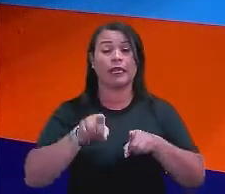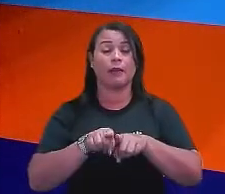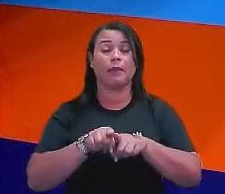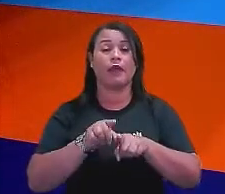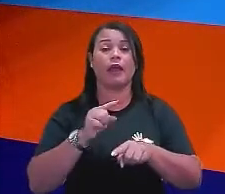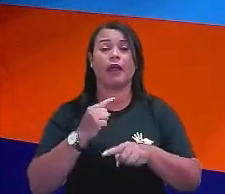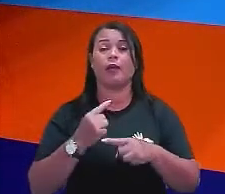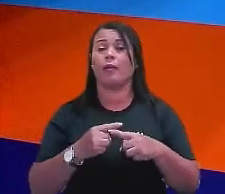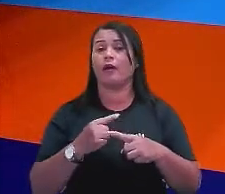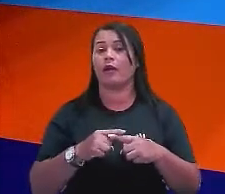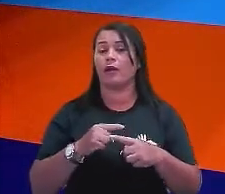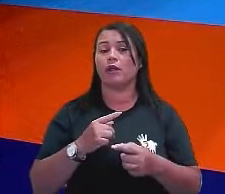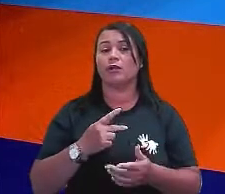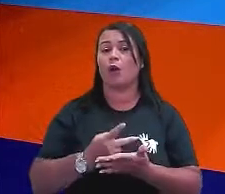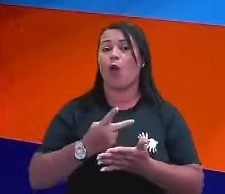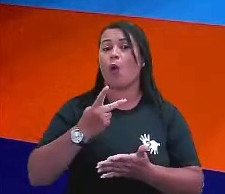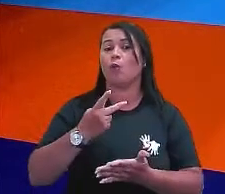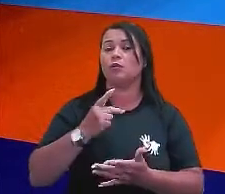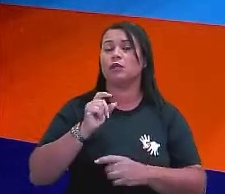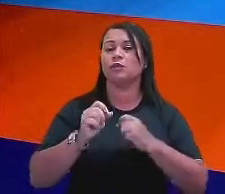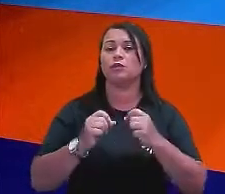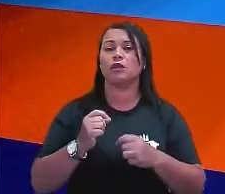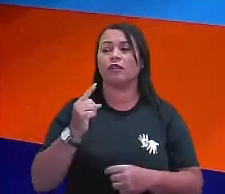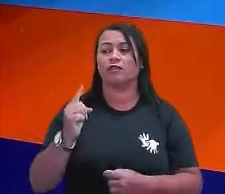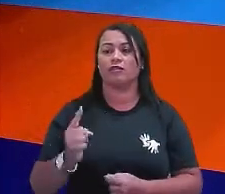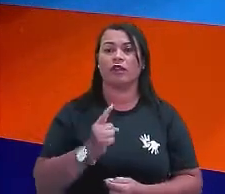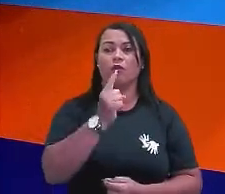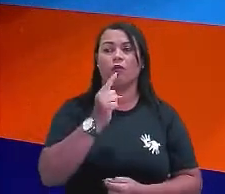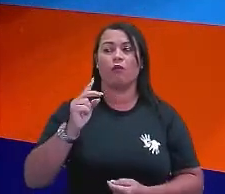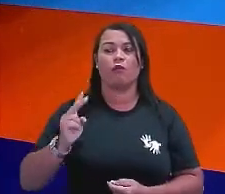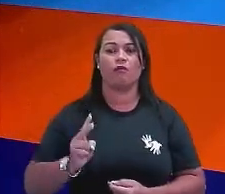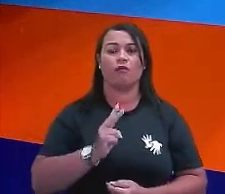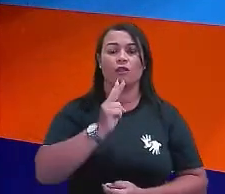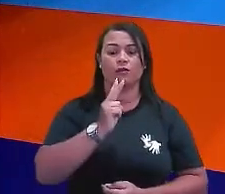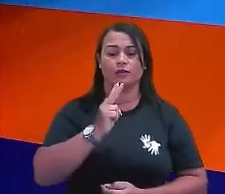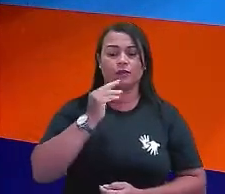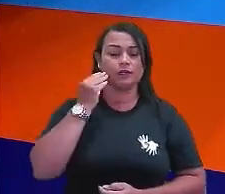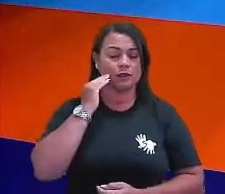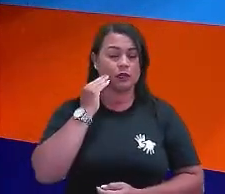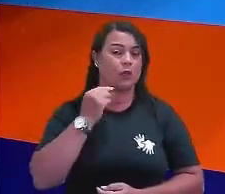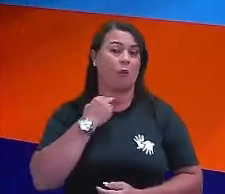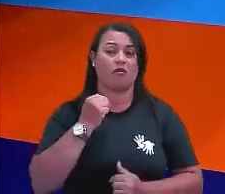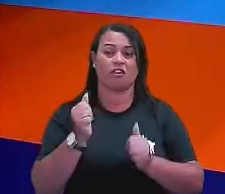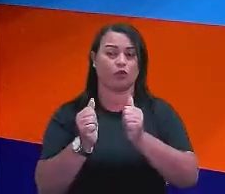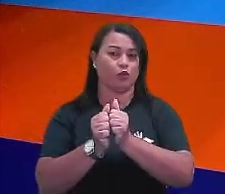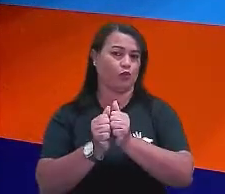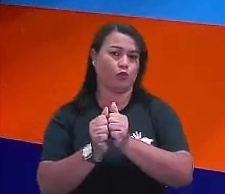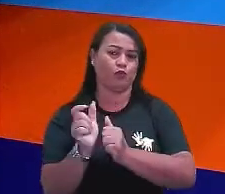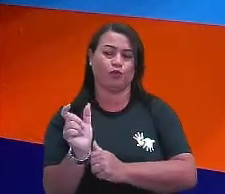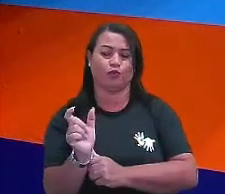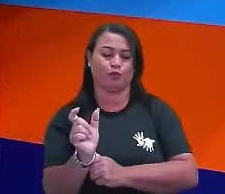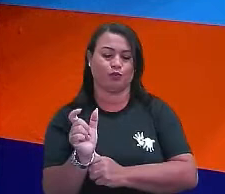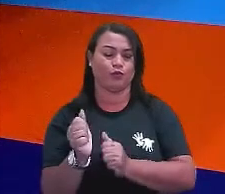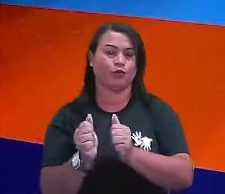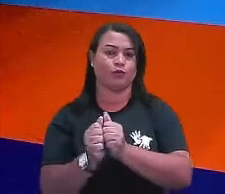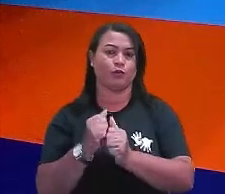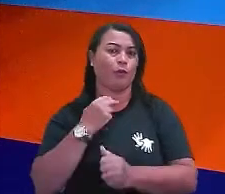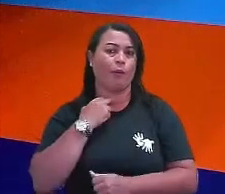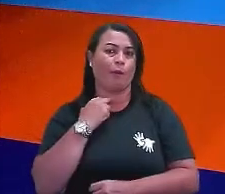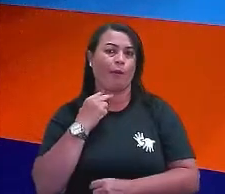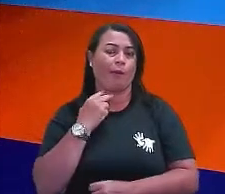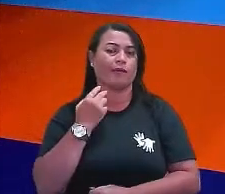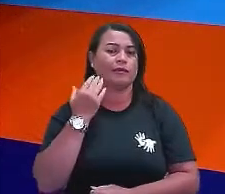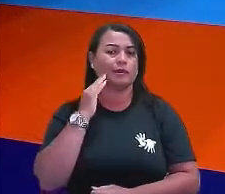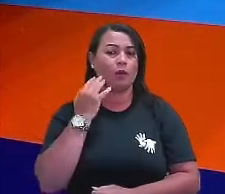quando acontece o famoso vai um, vai dois, tá certo? Porque não pode ficar dois números na mesma casinha, então